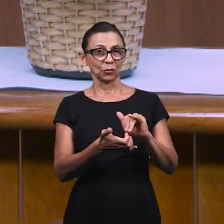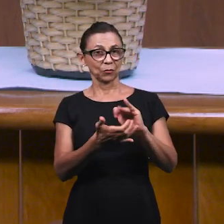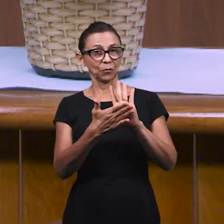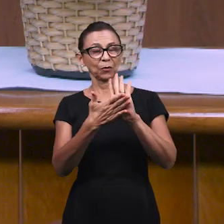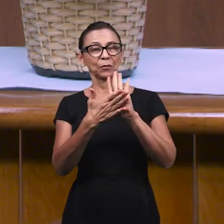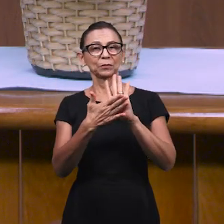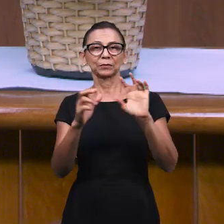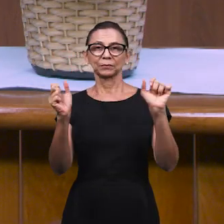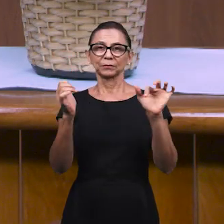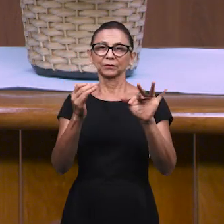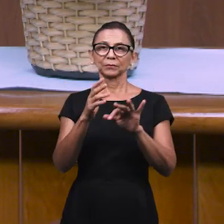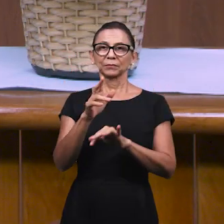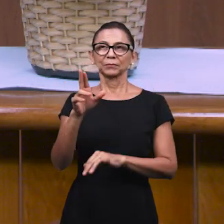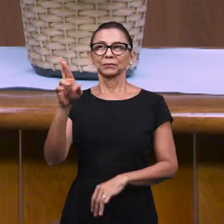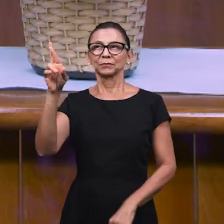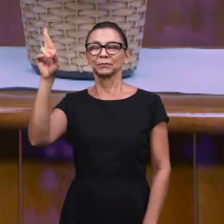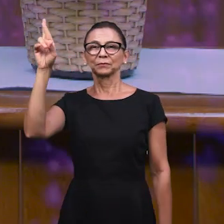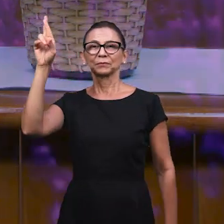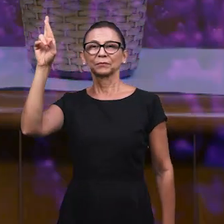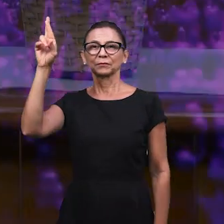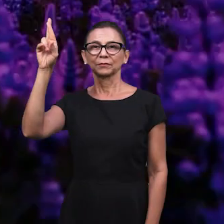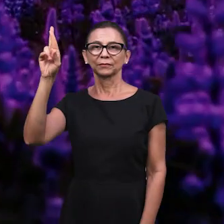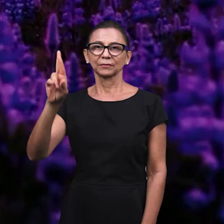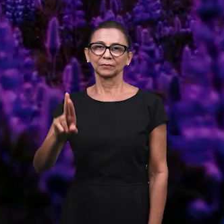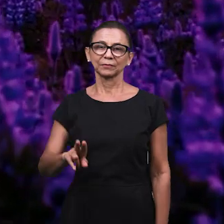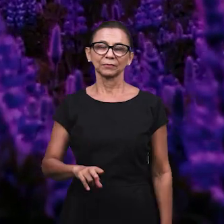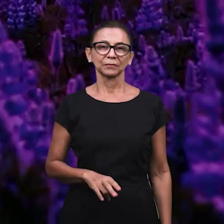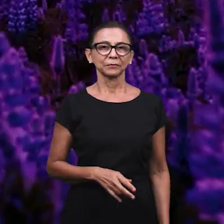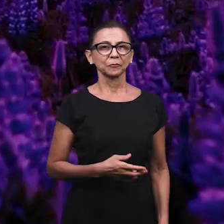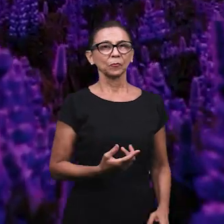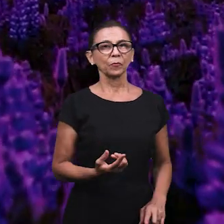um louvor, glorificando ao nosso Deus.